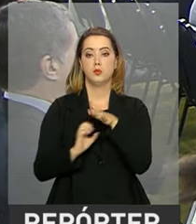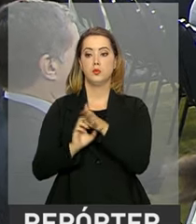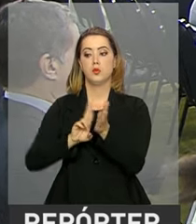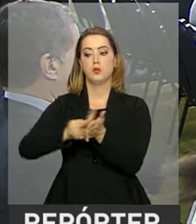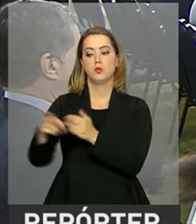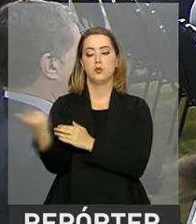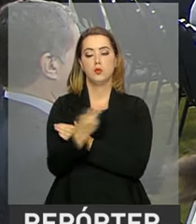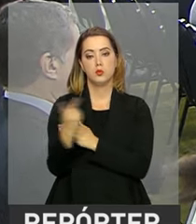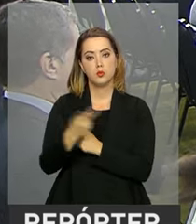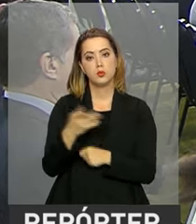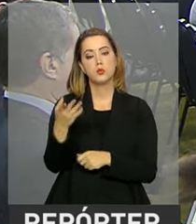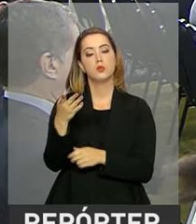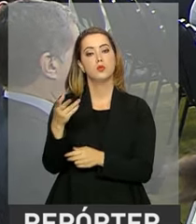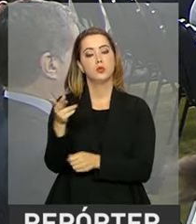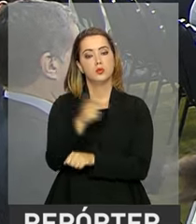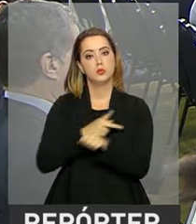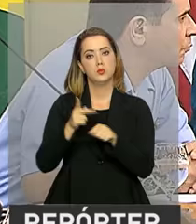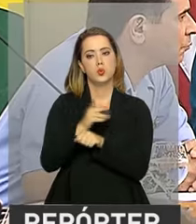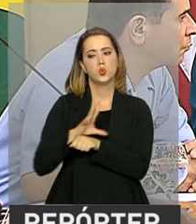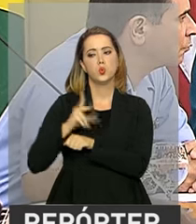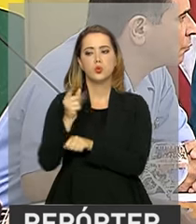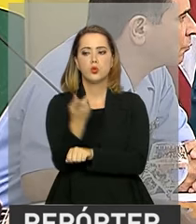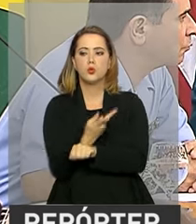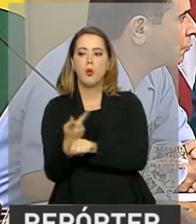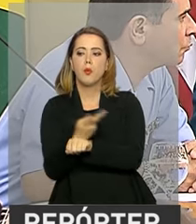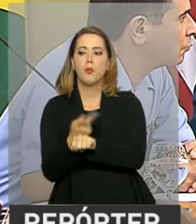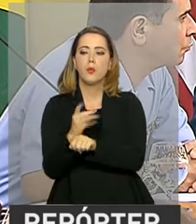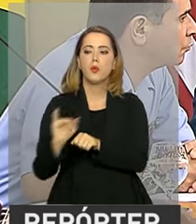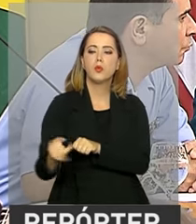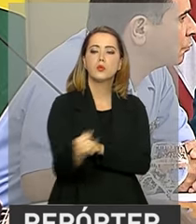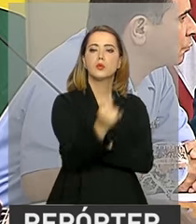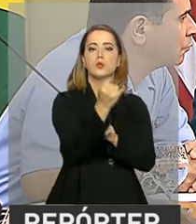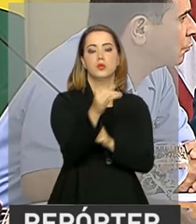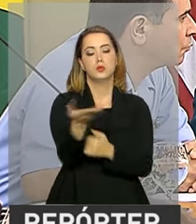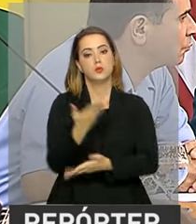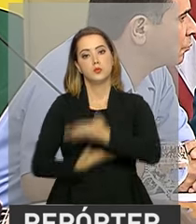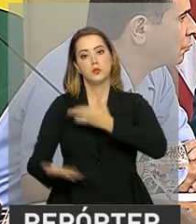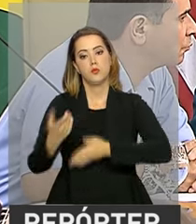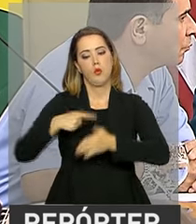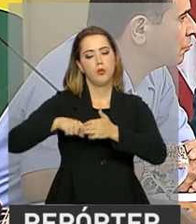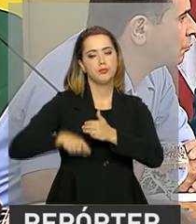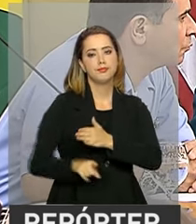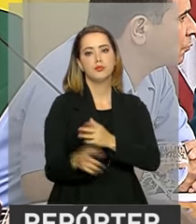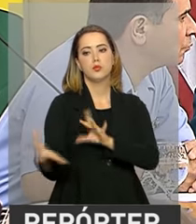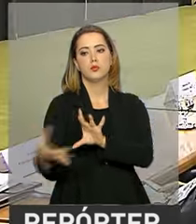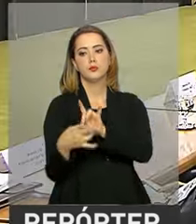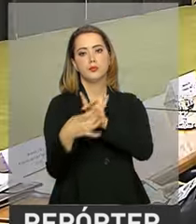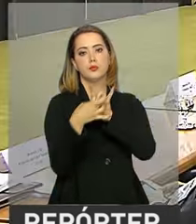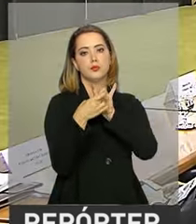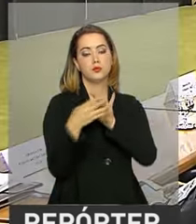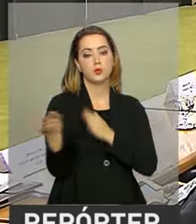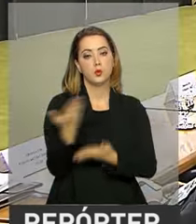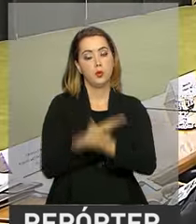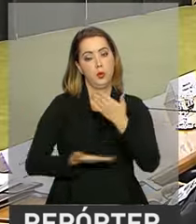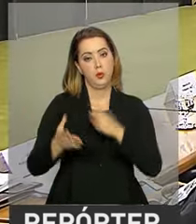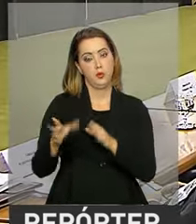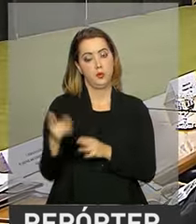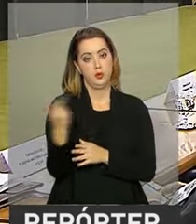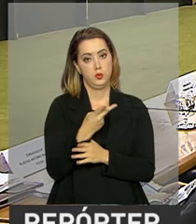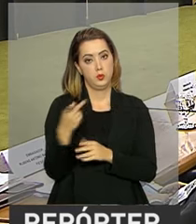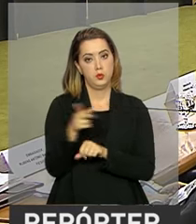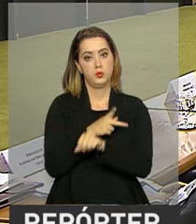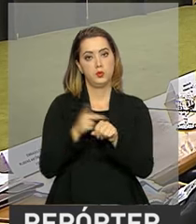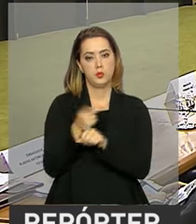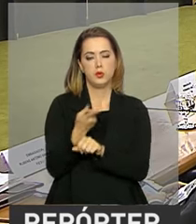em busca de oportunidades de negócios para aprofundar a parceria e a cooperação binacional e buscar